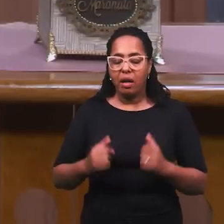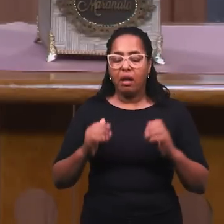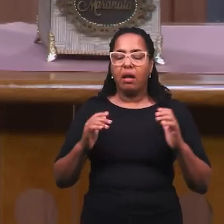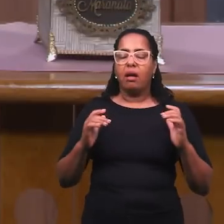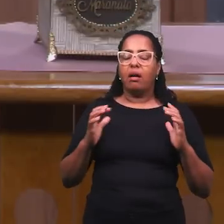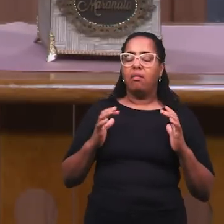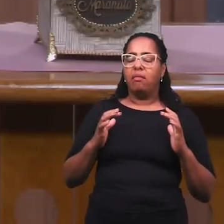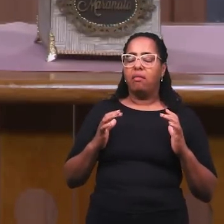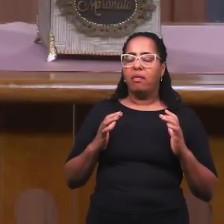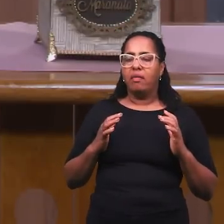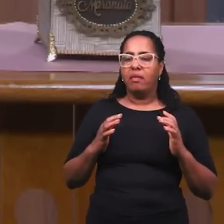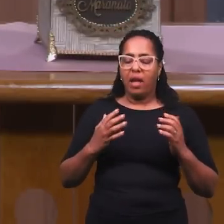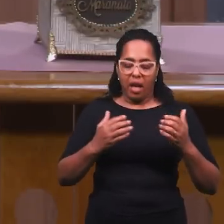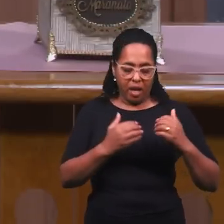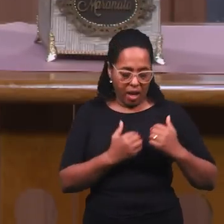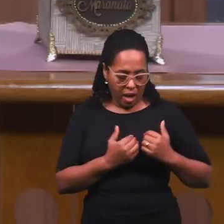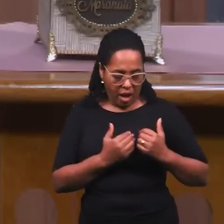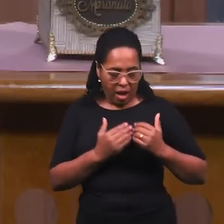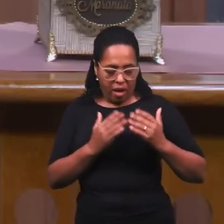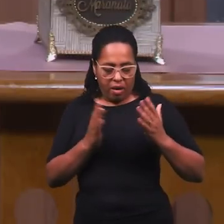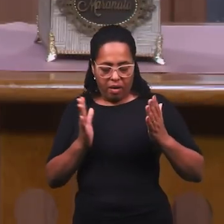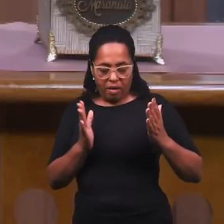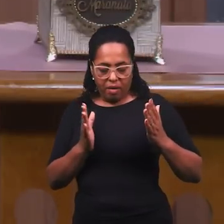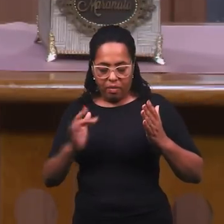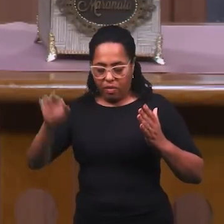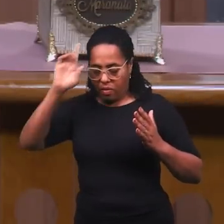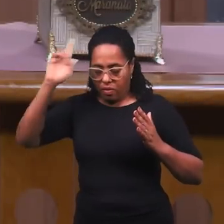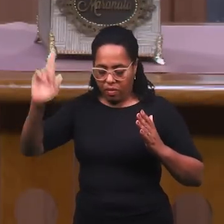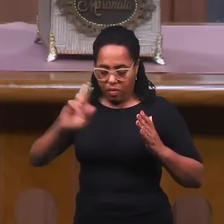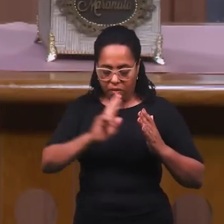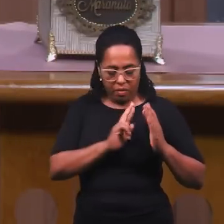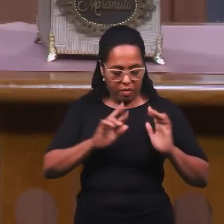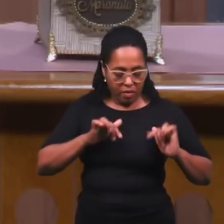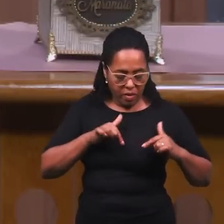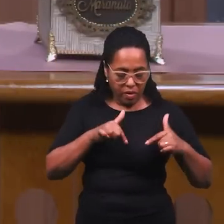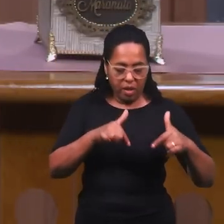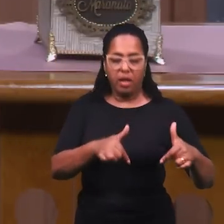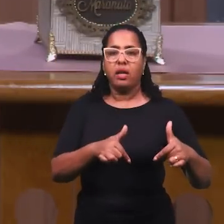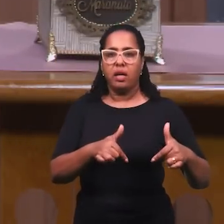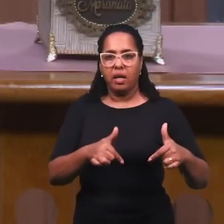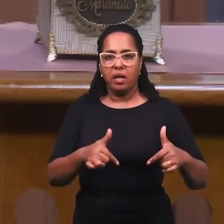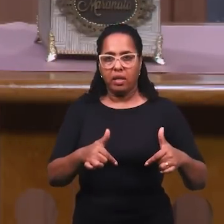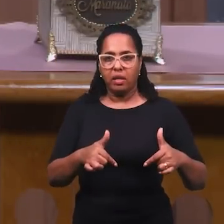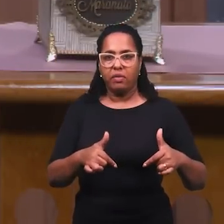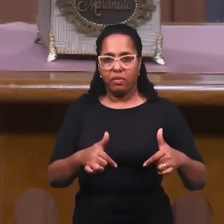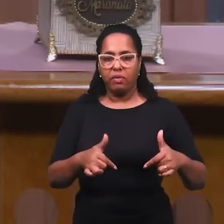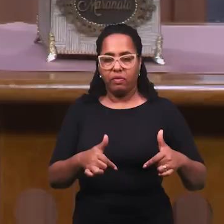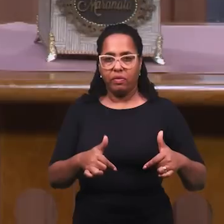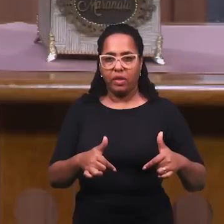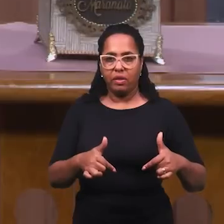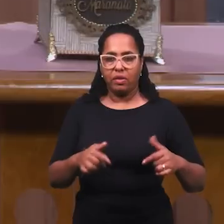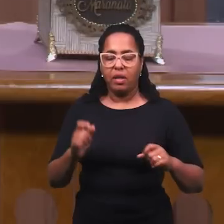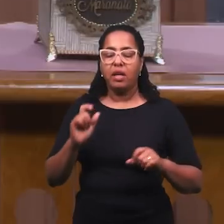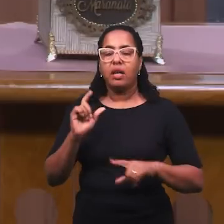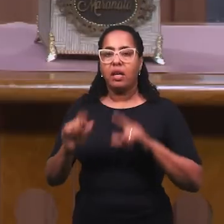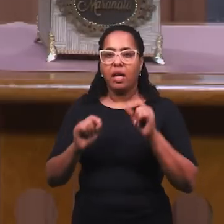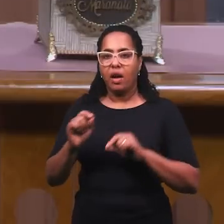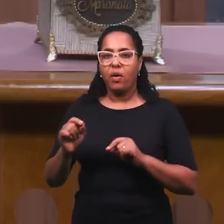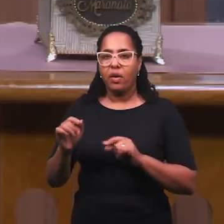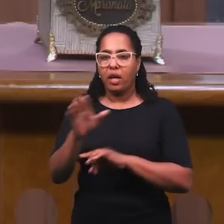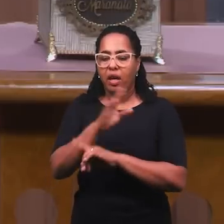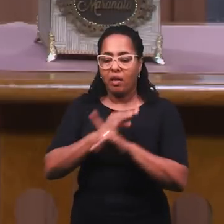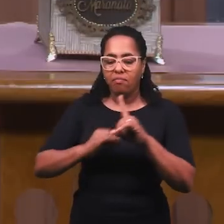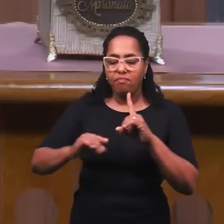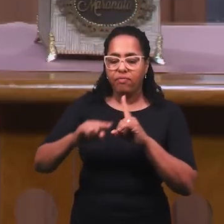saia da sua eira, dá o lugar na sua eira para a operação maravilhosa deste sacrifício, que é o sacrifício do